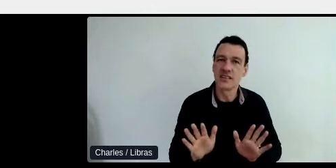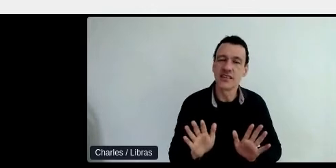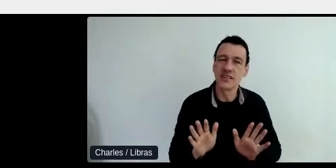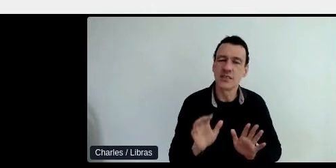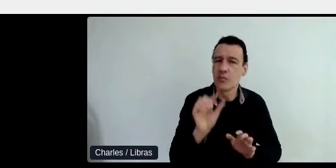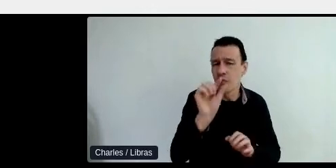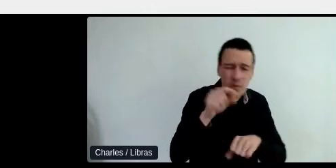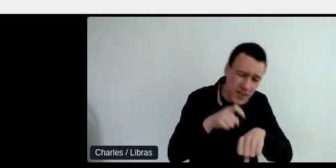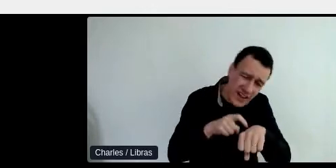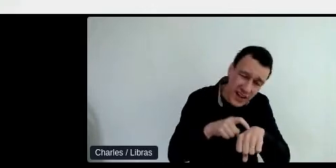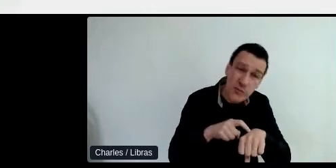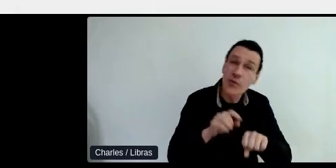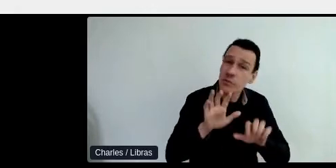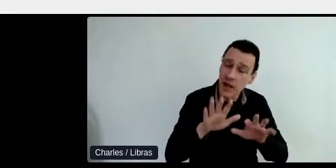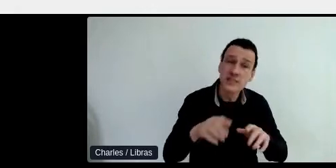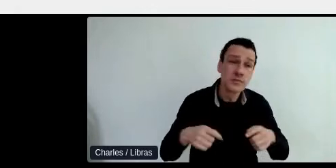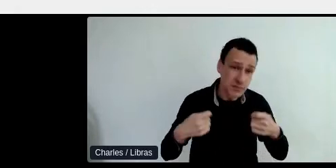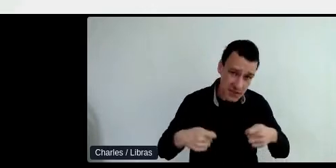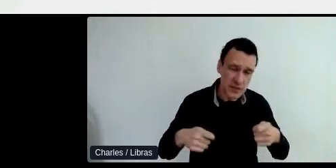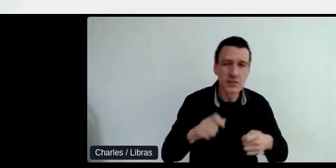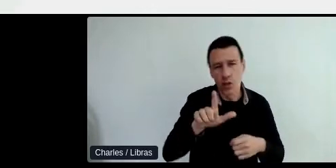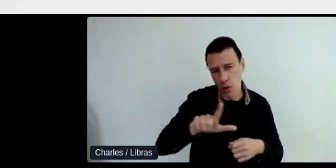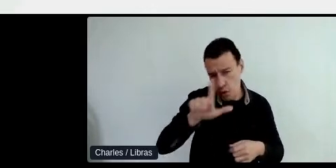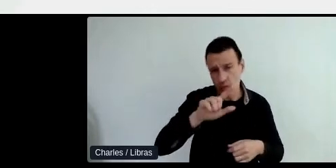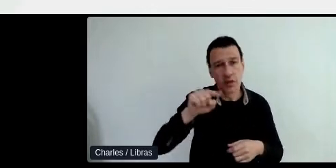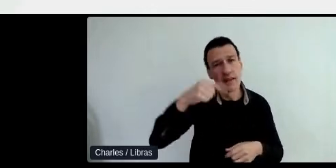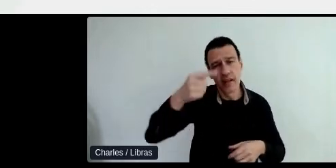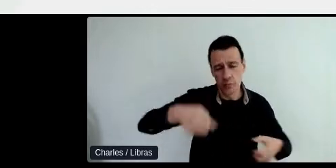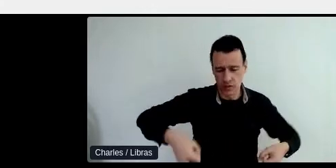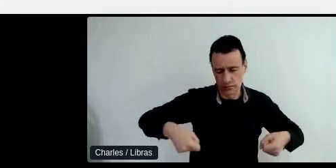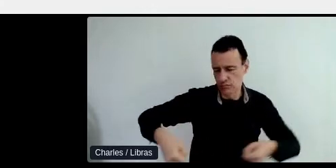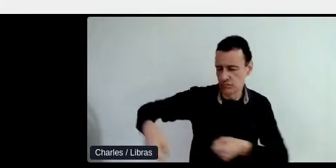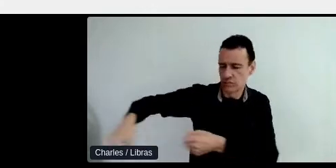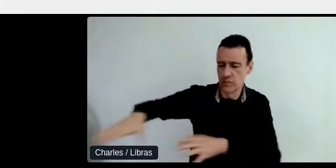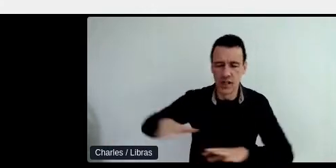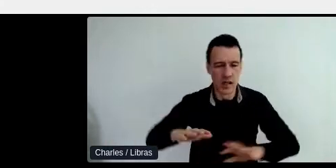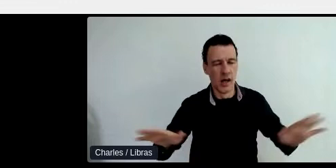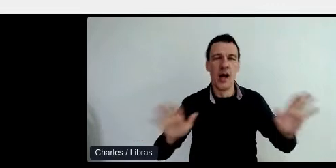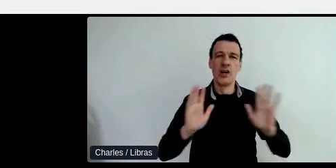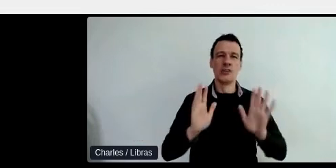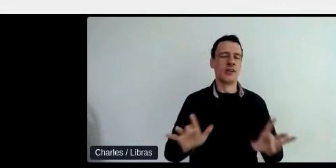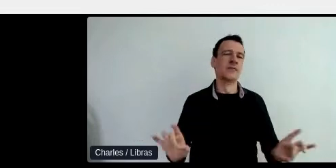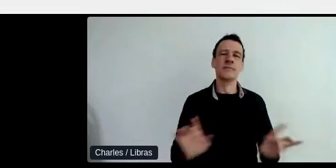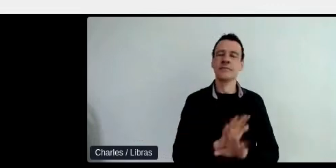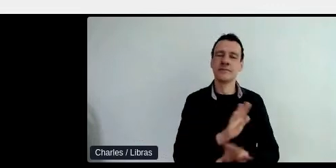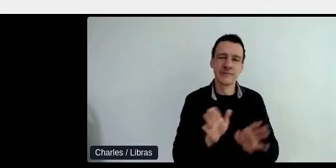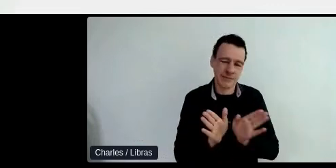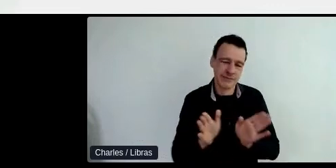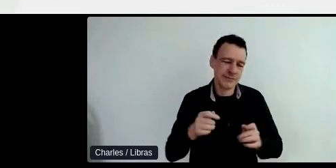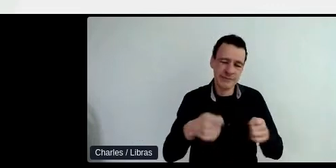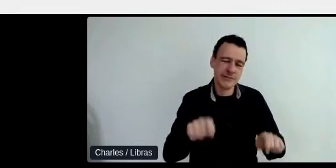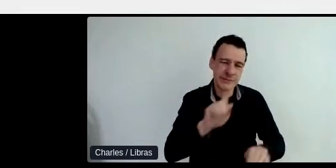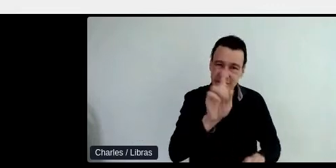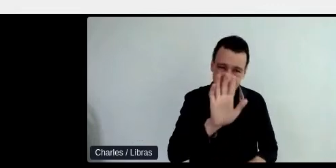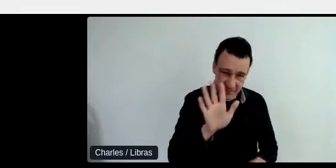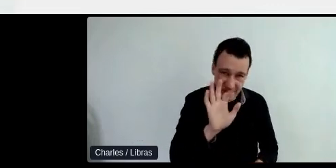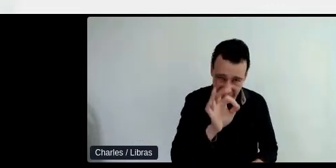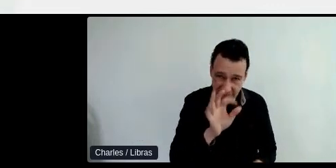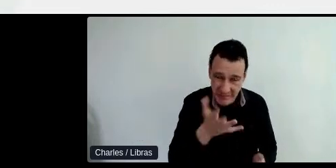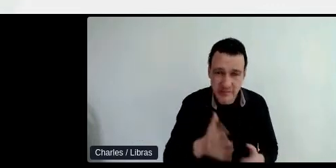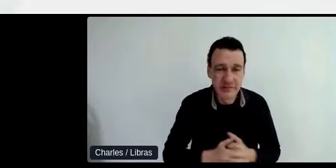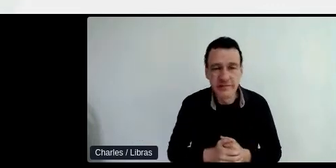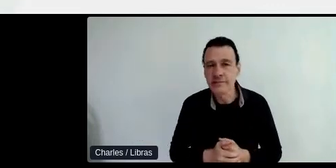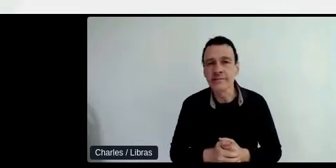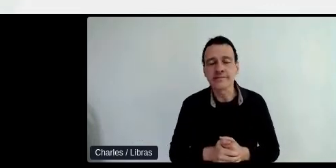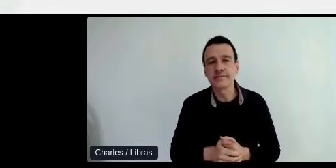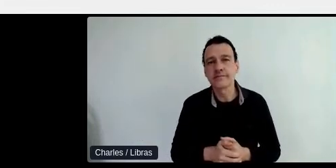momentânea, né? Que a qualquer momento você dispensa aquelas sacolas, então você não tem mais aquela limitação, né? Então,